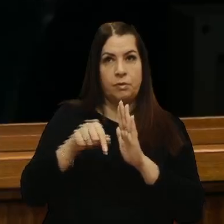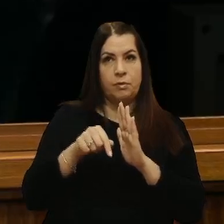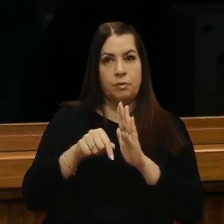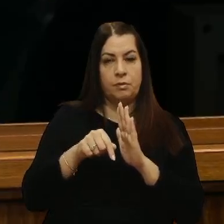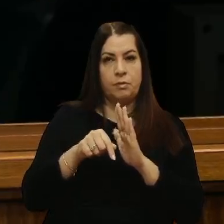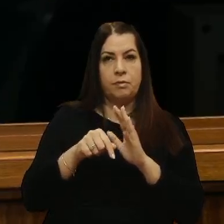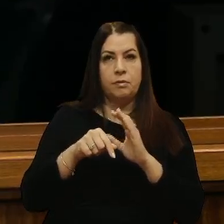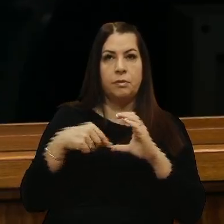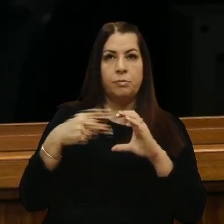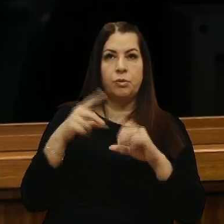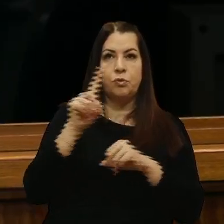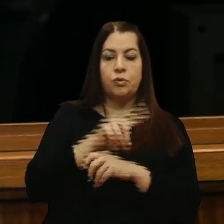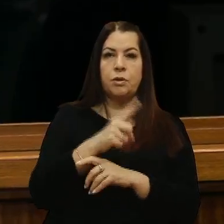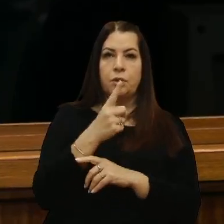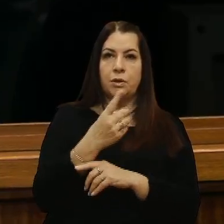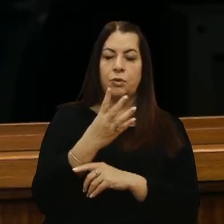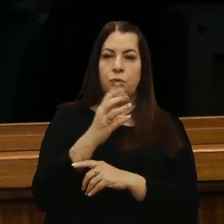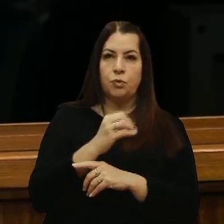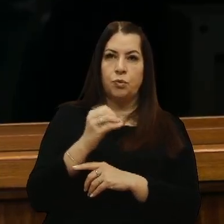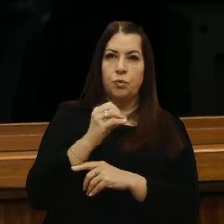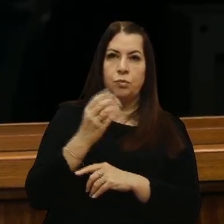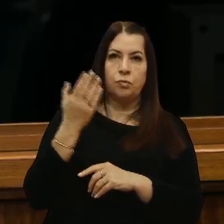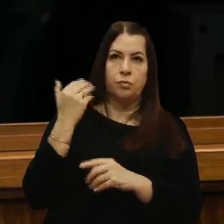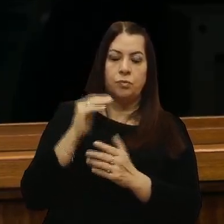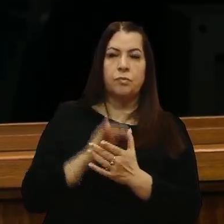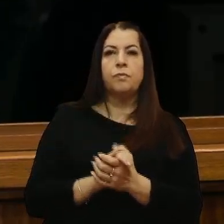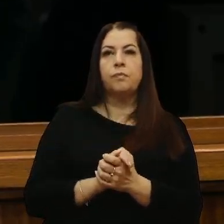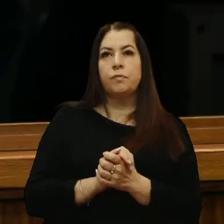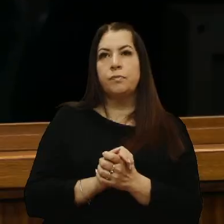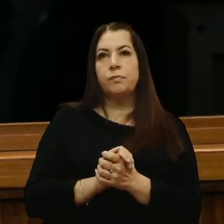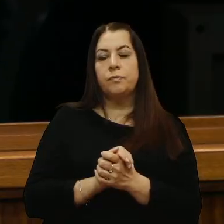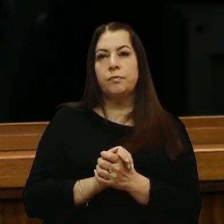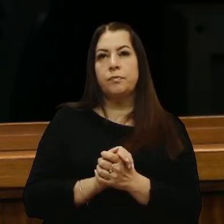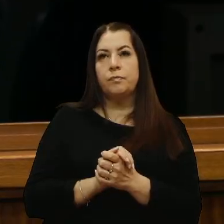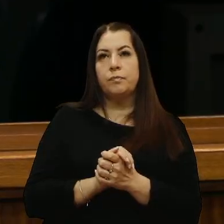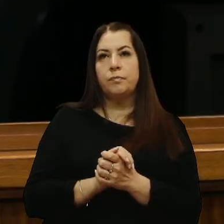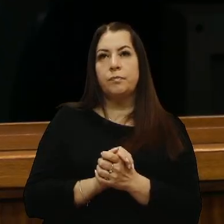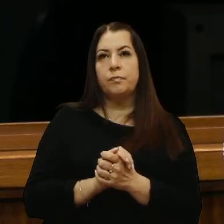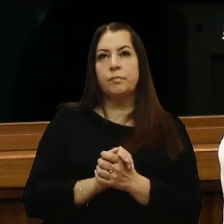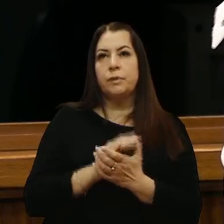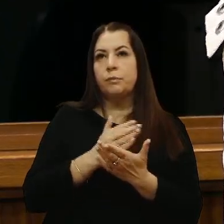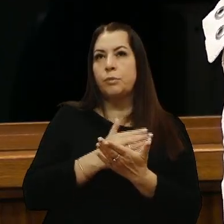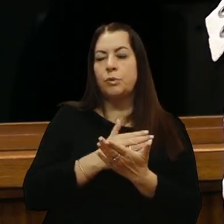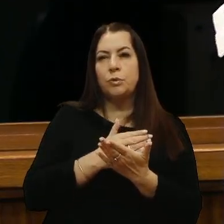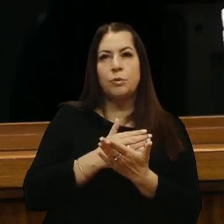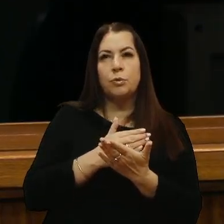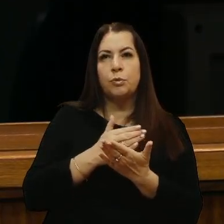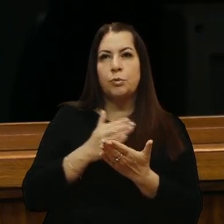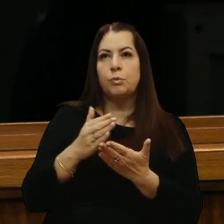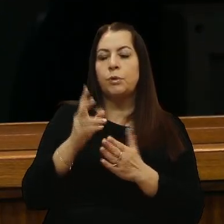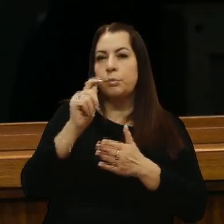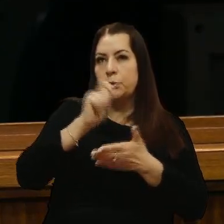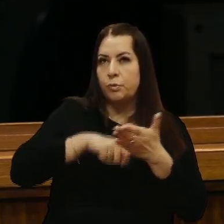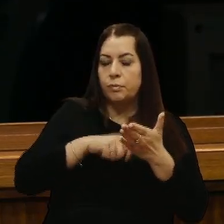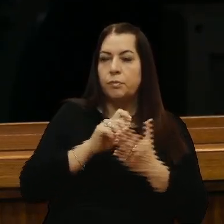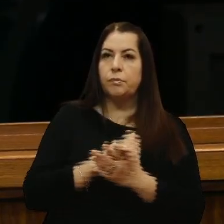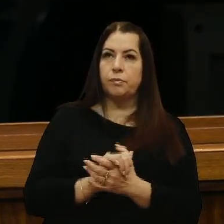na Câmara no dia 14 de outubro passado. Então, ele foi